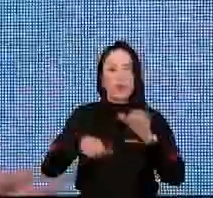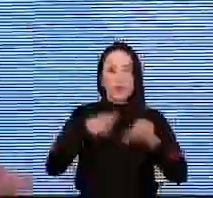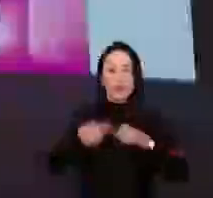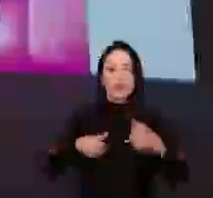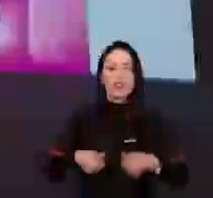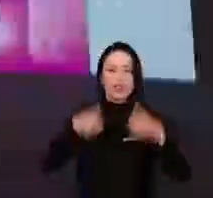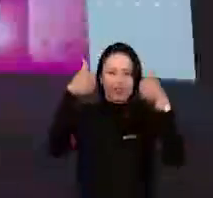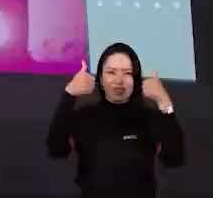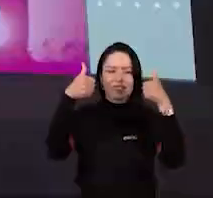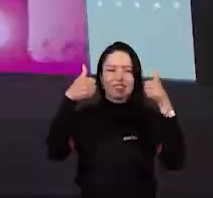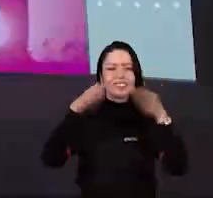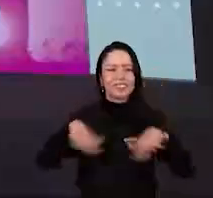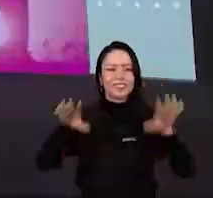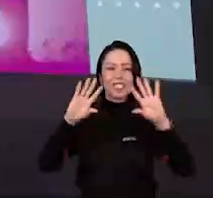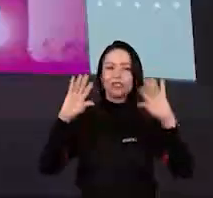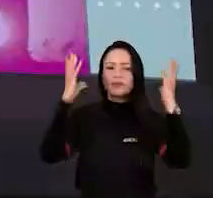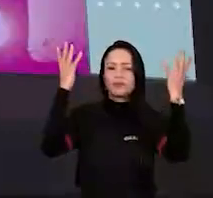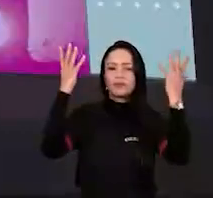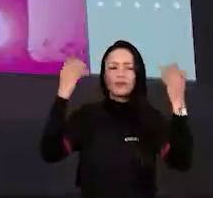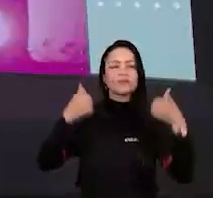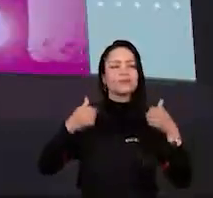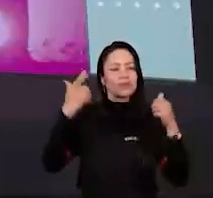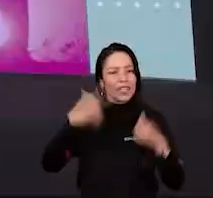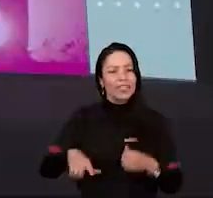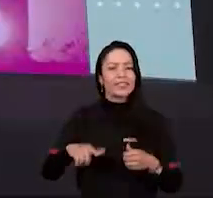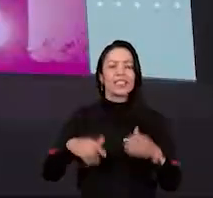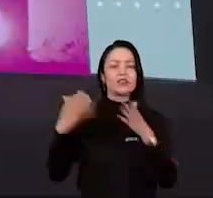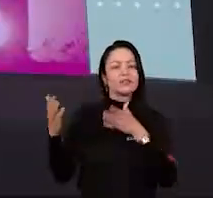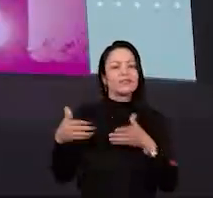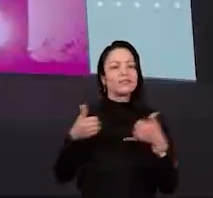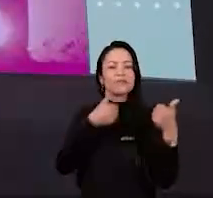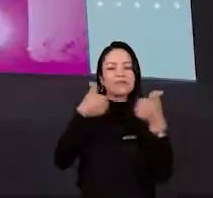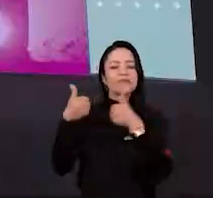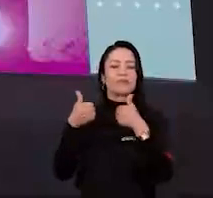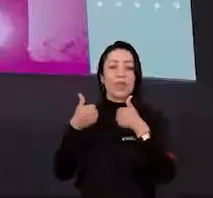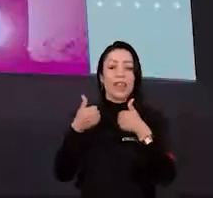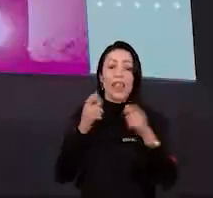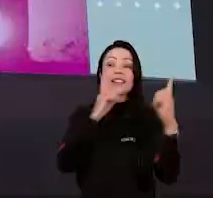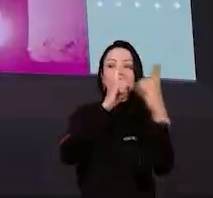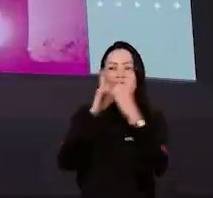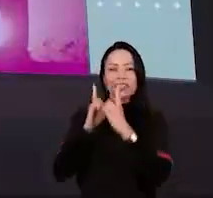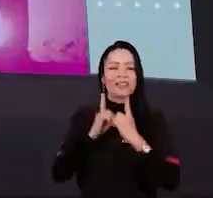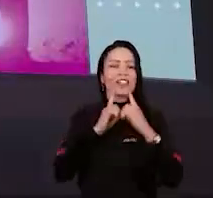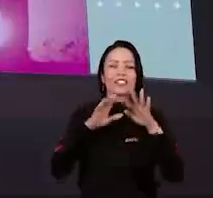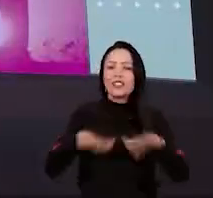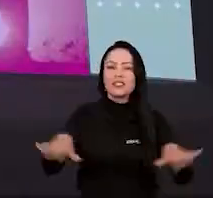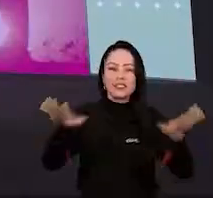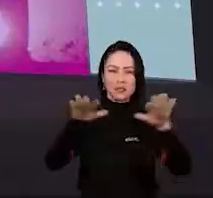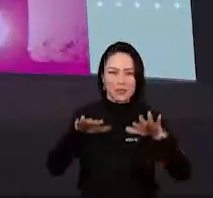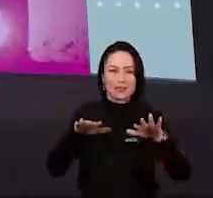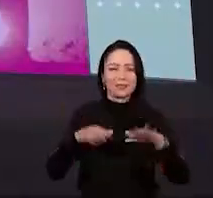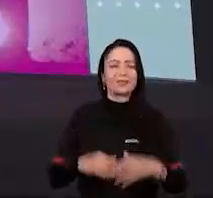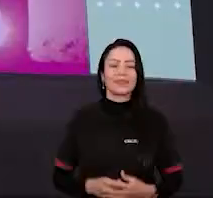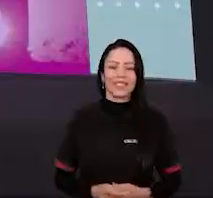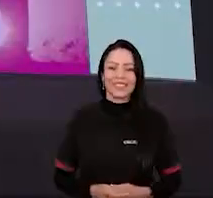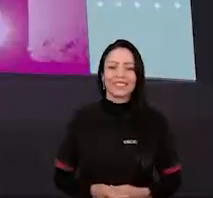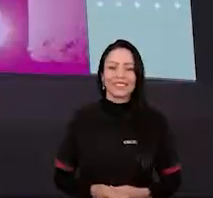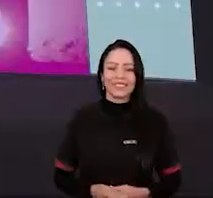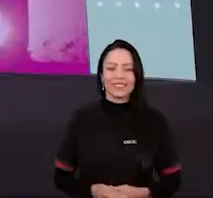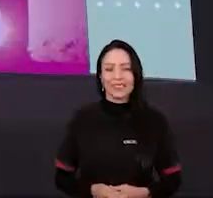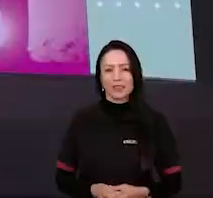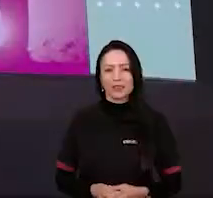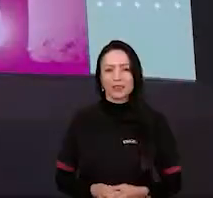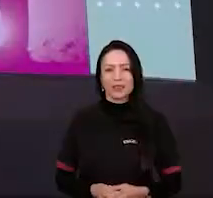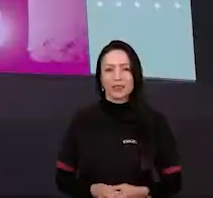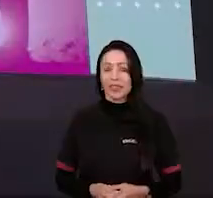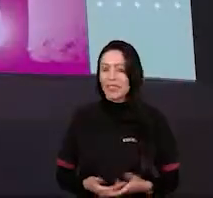cada vez mais nos nossos eventos e fazer eventos mais produtivos e que atendam às expectativas de vocês.